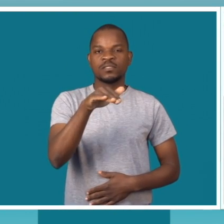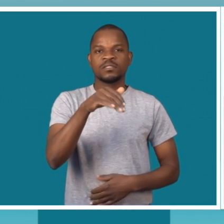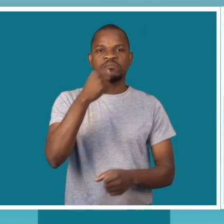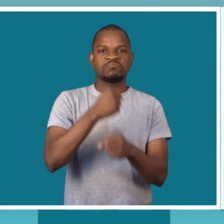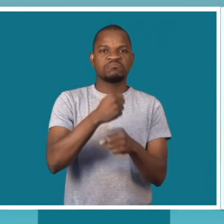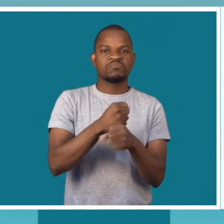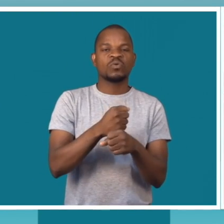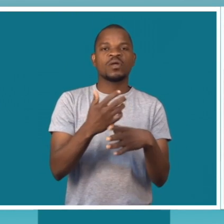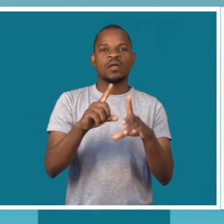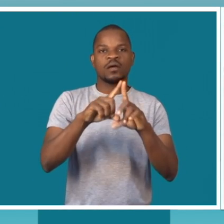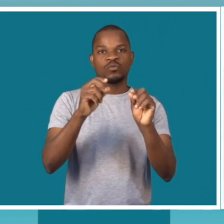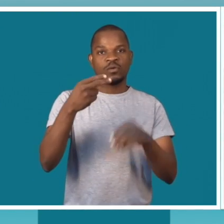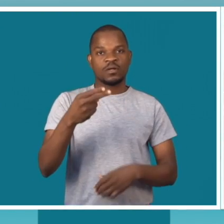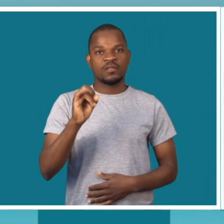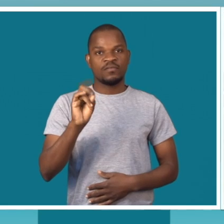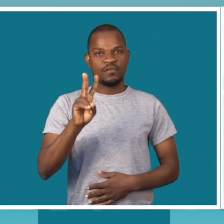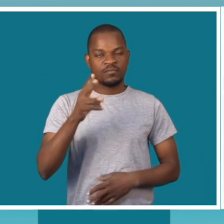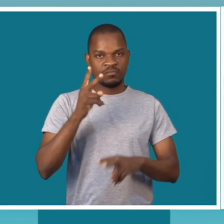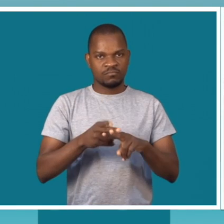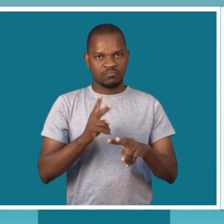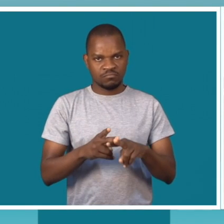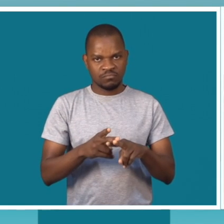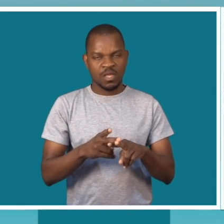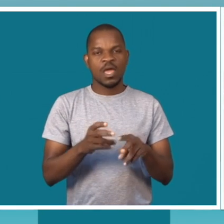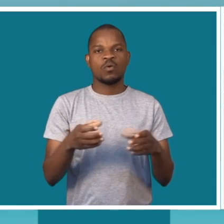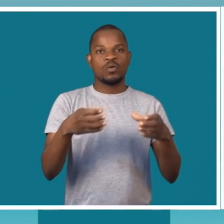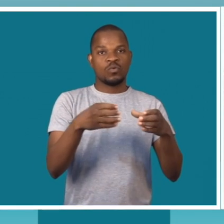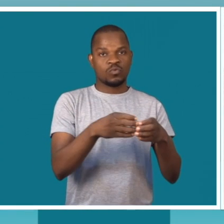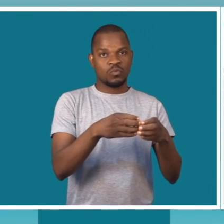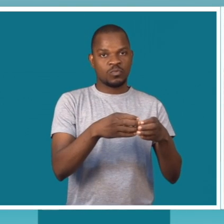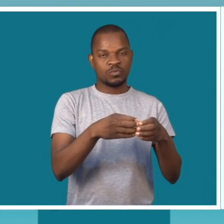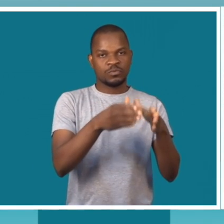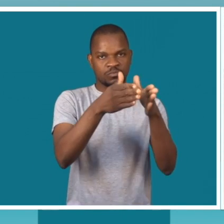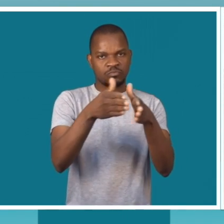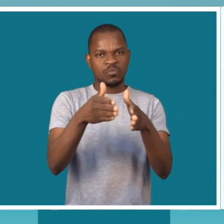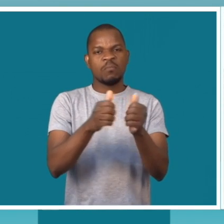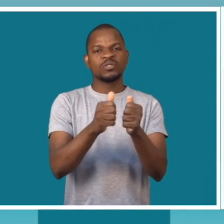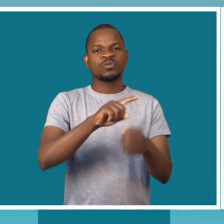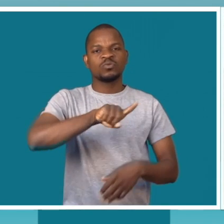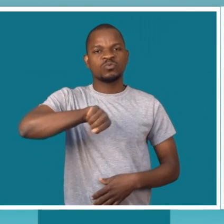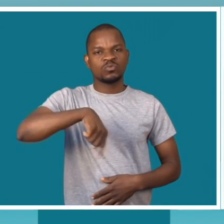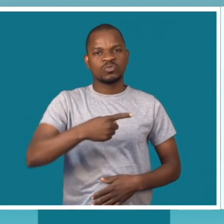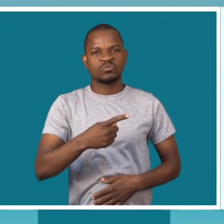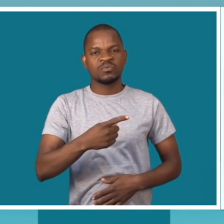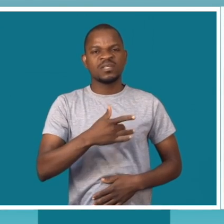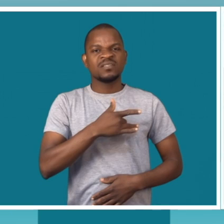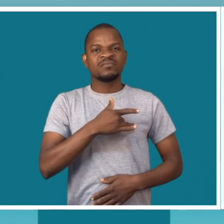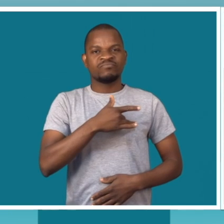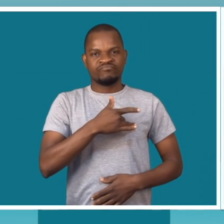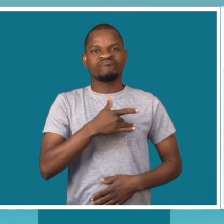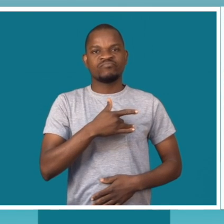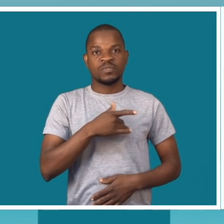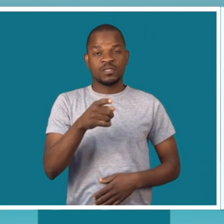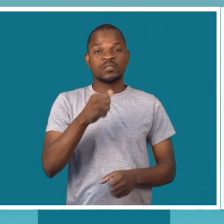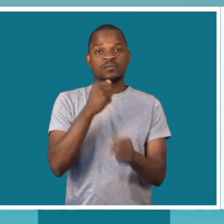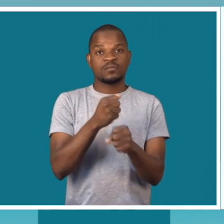SIDA, como capitão parlamentar, ficamos sensibilizados pelo trabalho que está